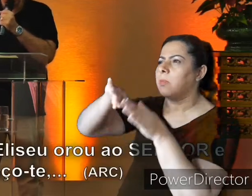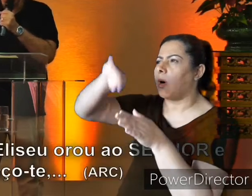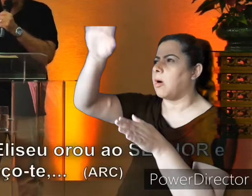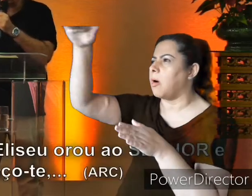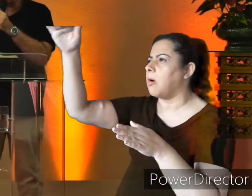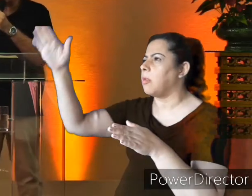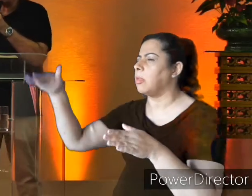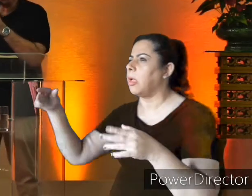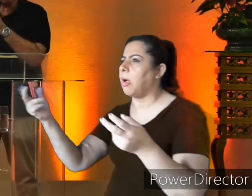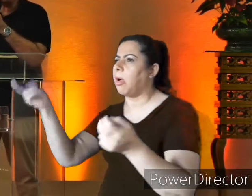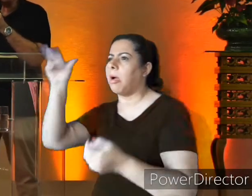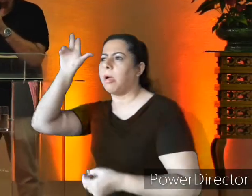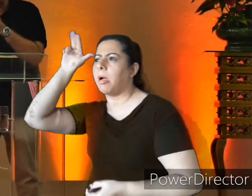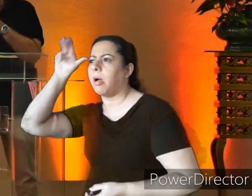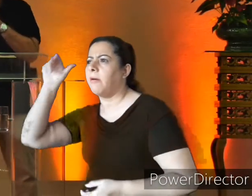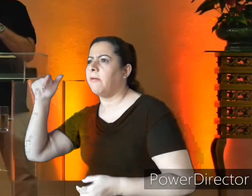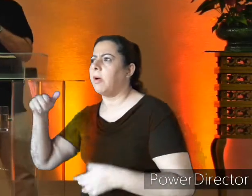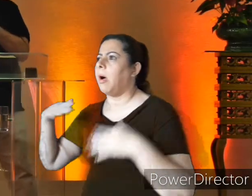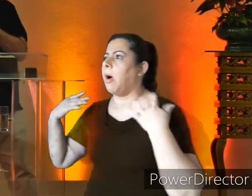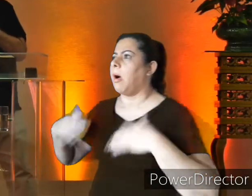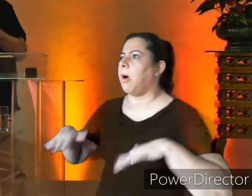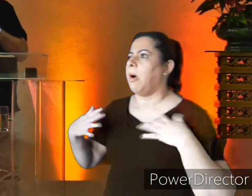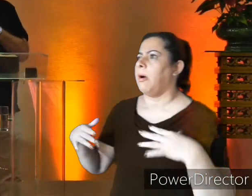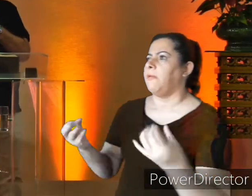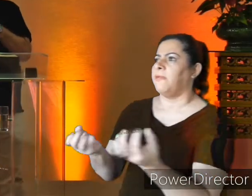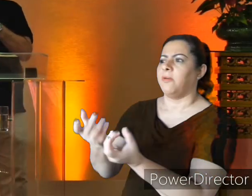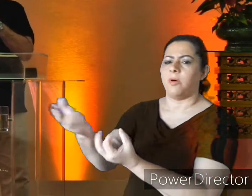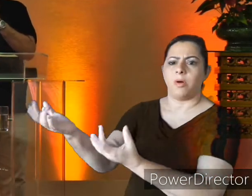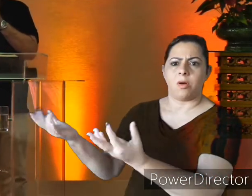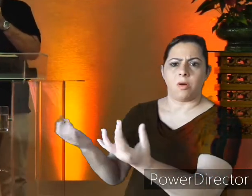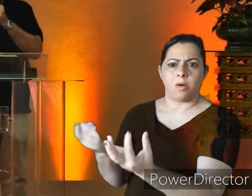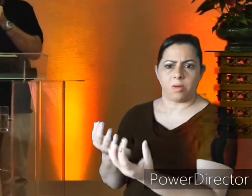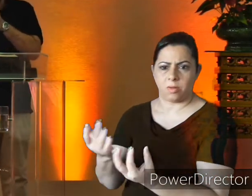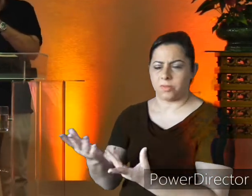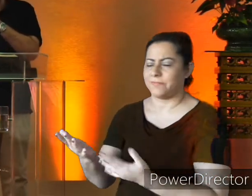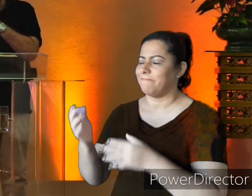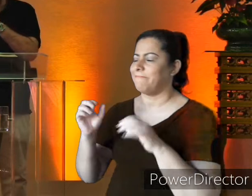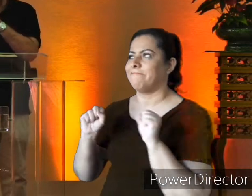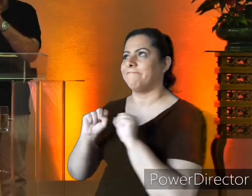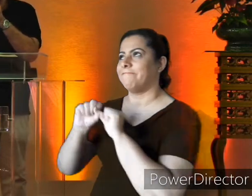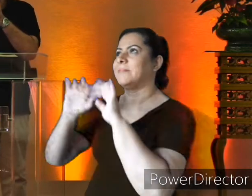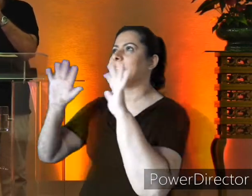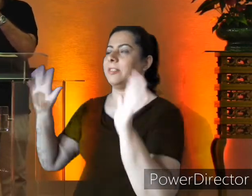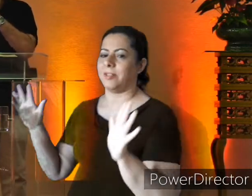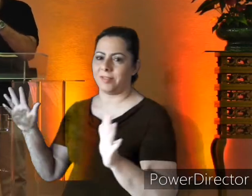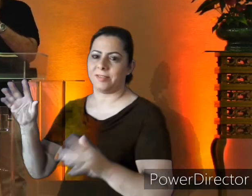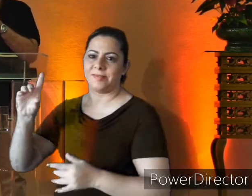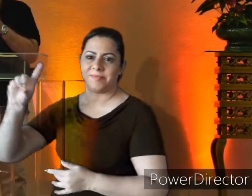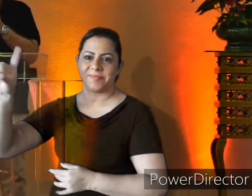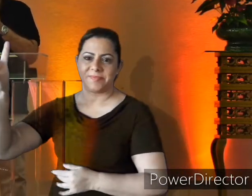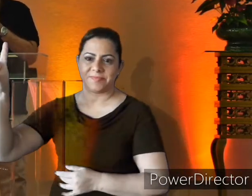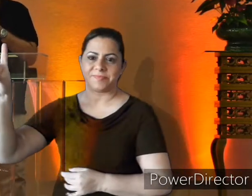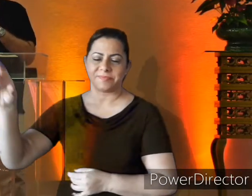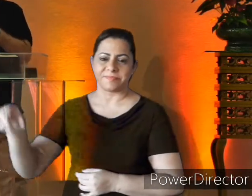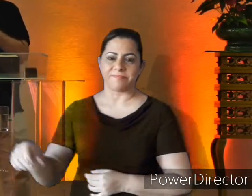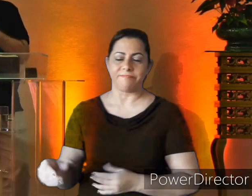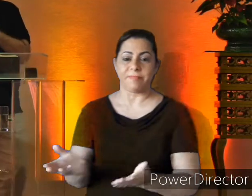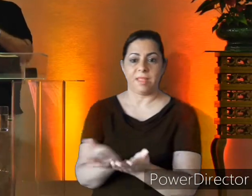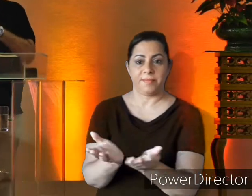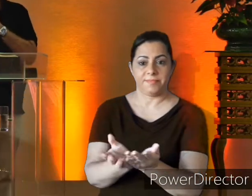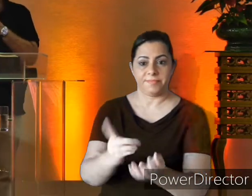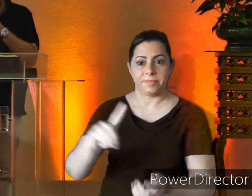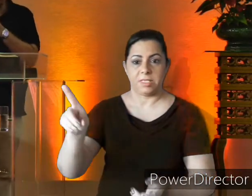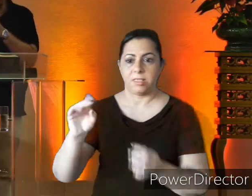Deus. Irmãos, a palavra de Deus do Gênesis ao Apocalipse, entre tantos ensinamentos, entre tantos